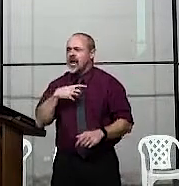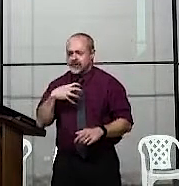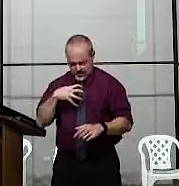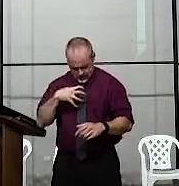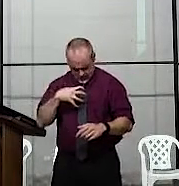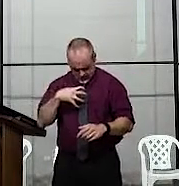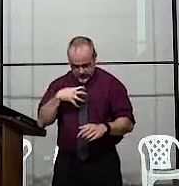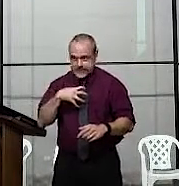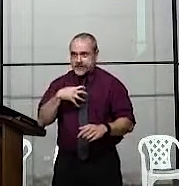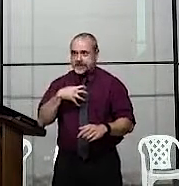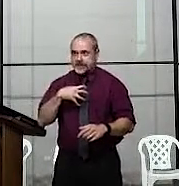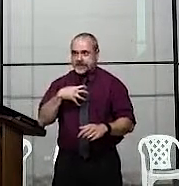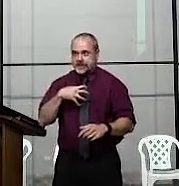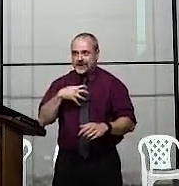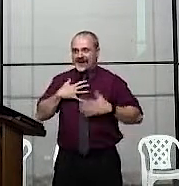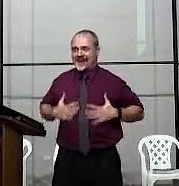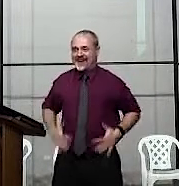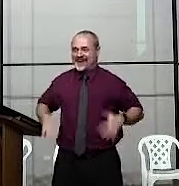Tem jeito?